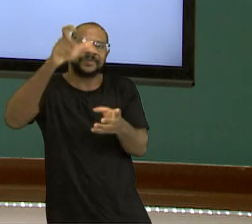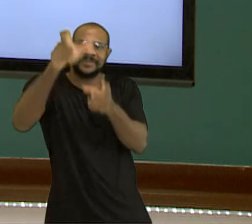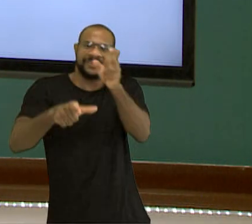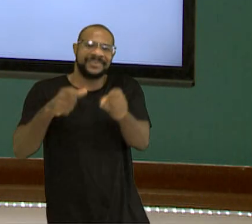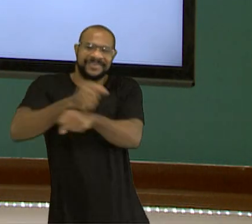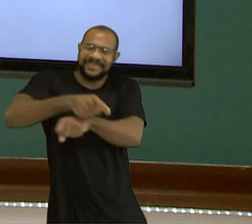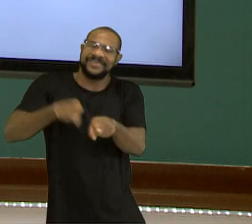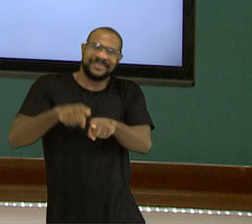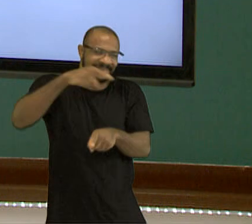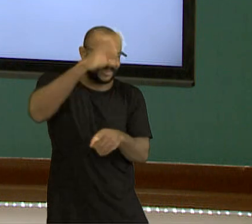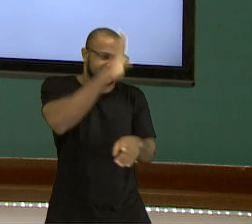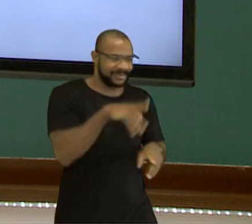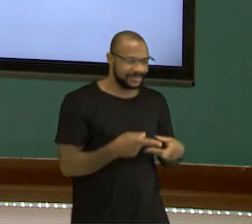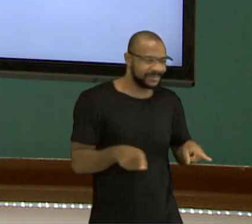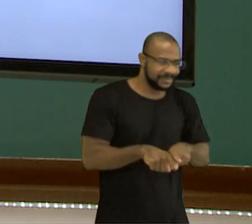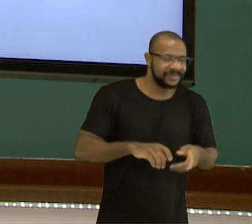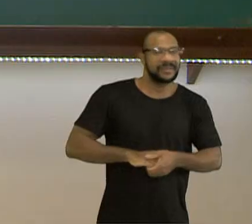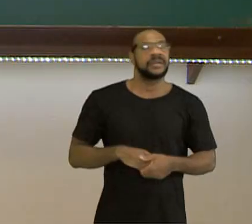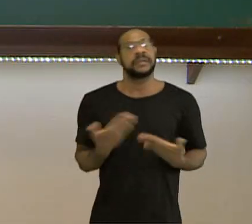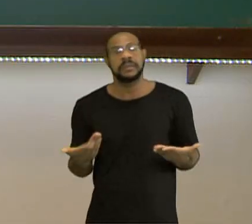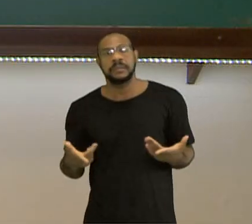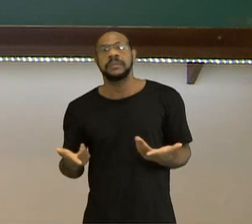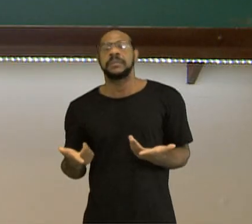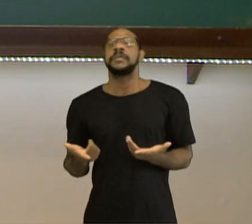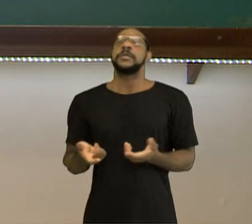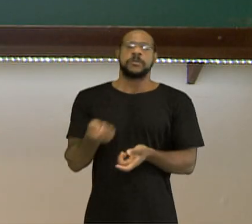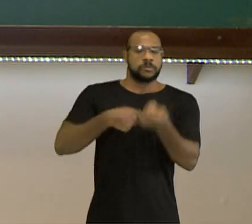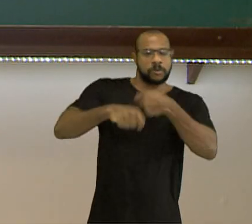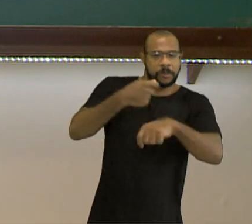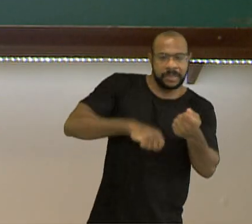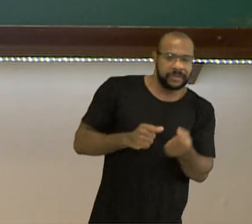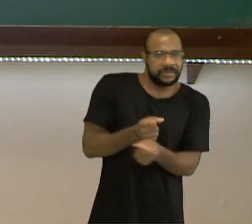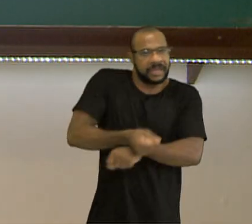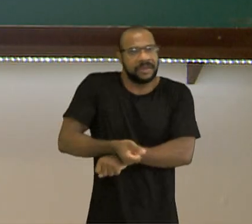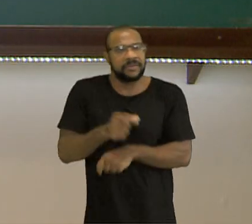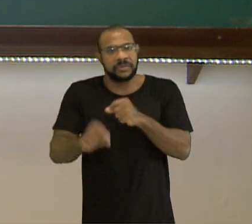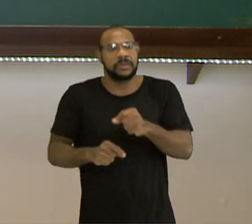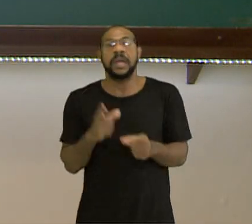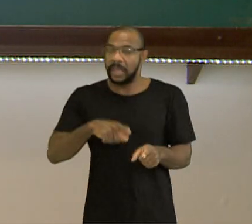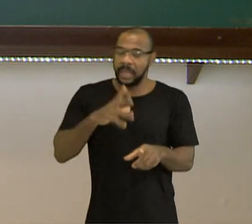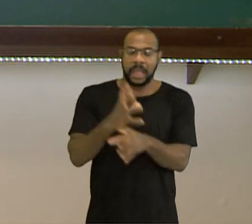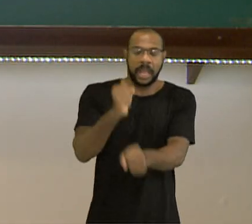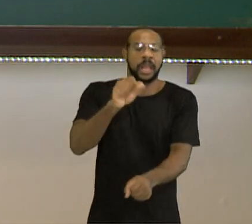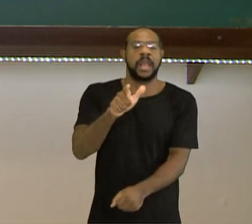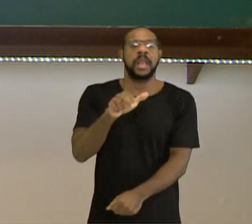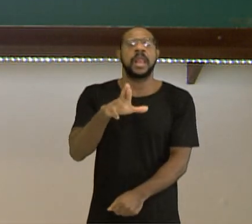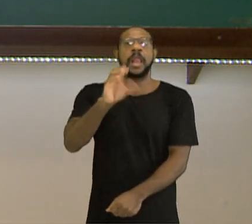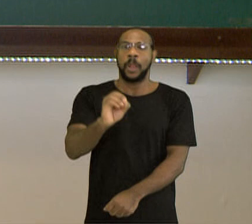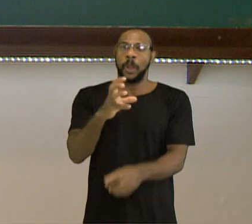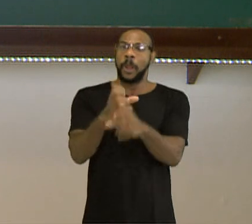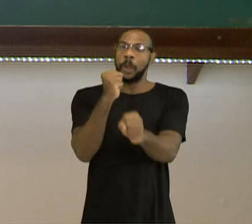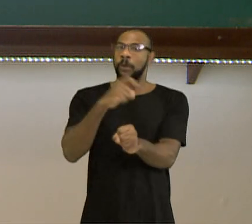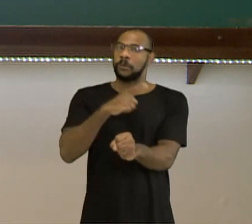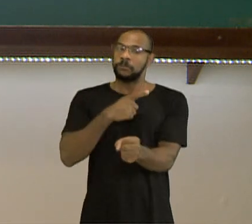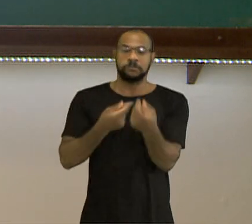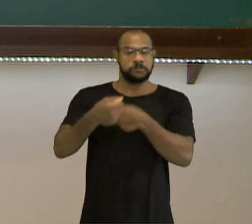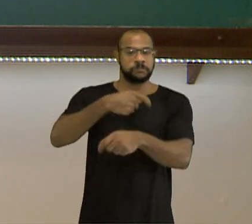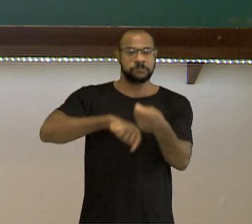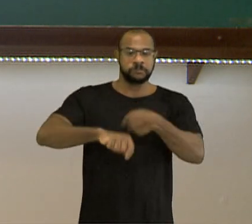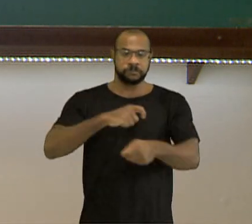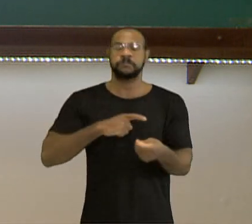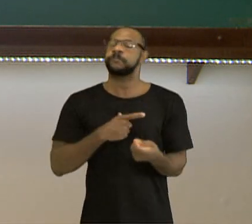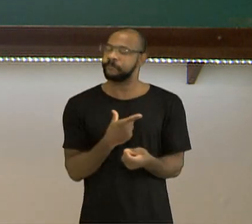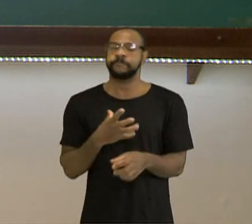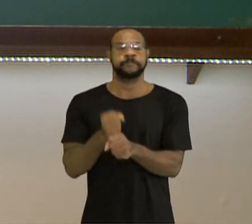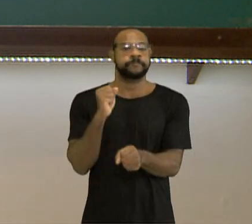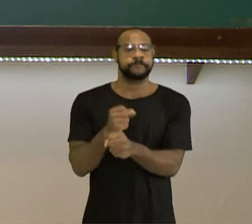Brasil. O comércio de escravos se constituía um comércio lucrativo para os comerciantes portugueses, então